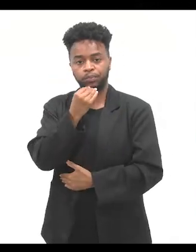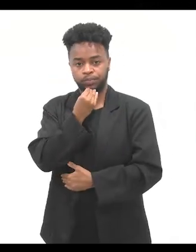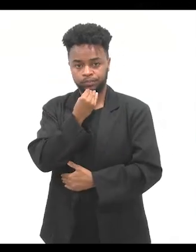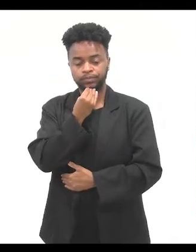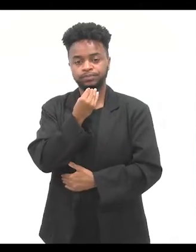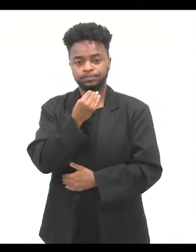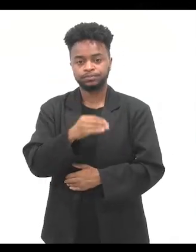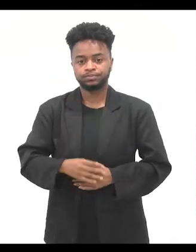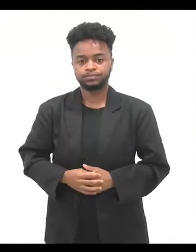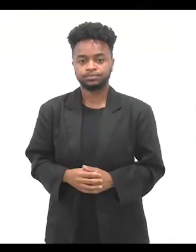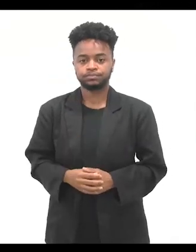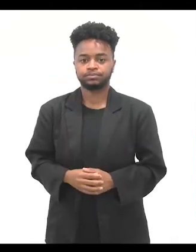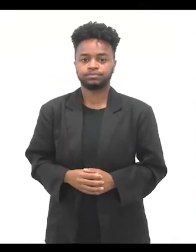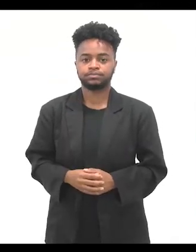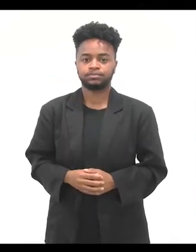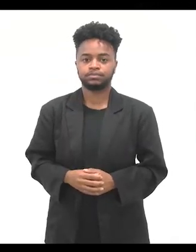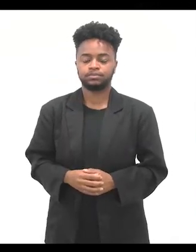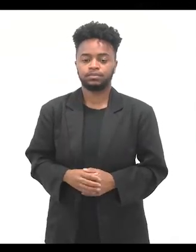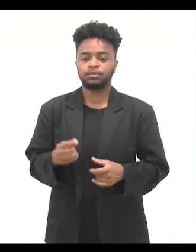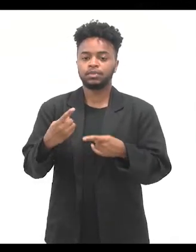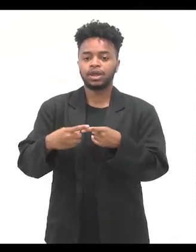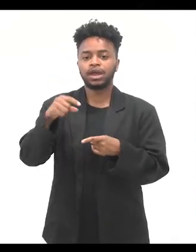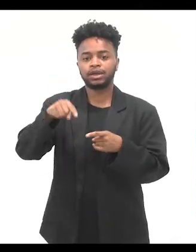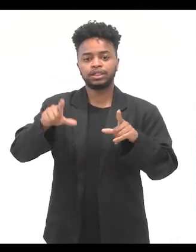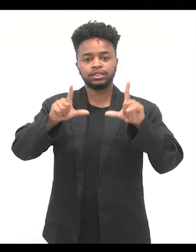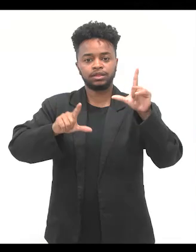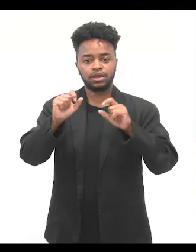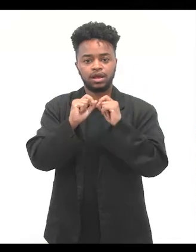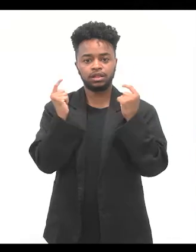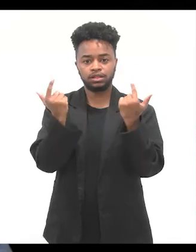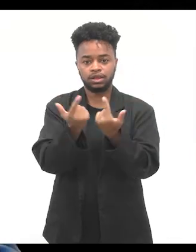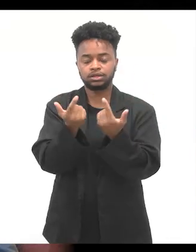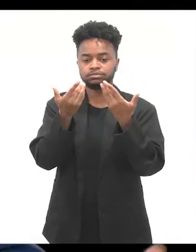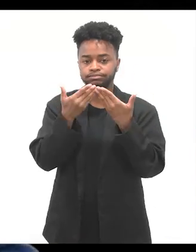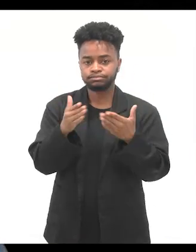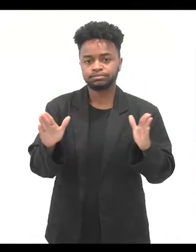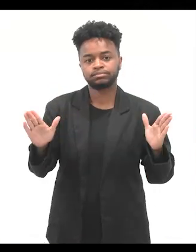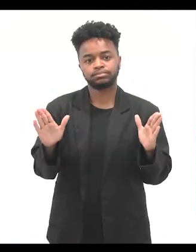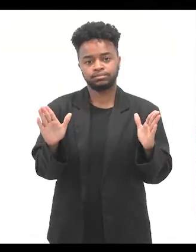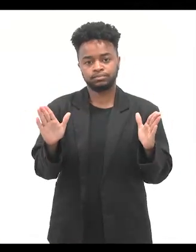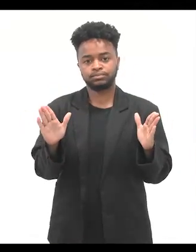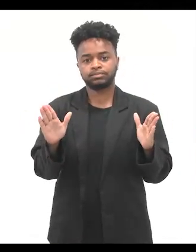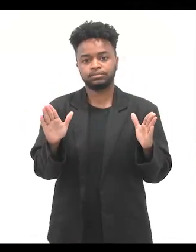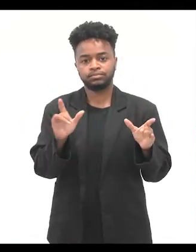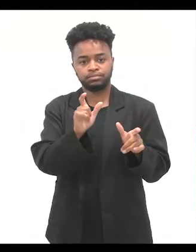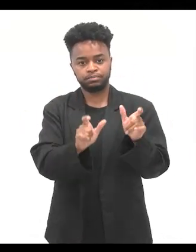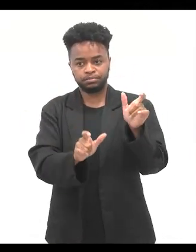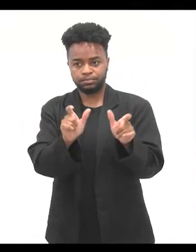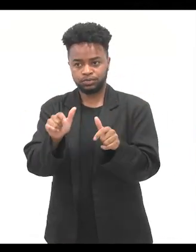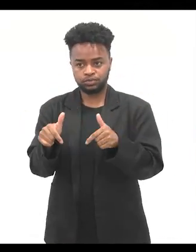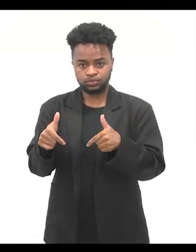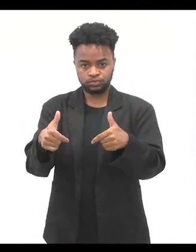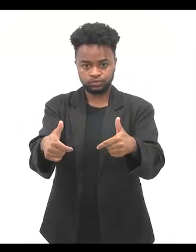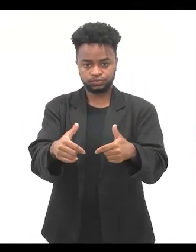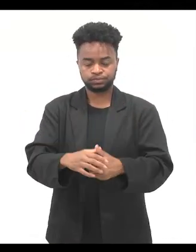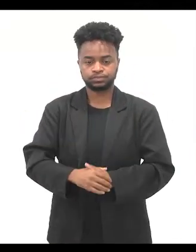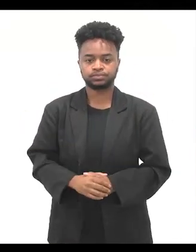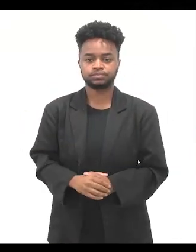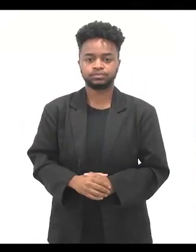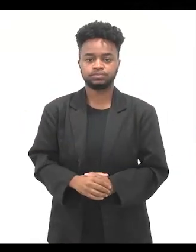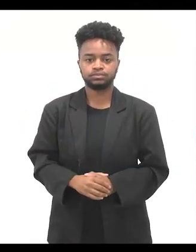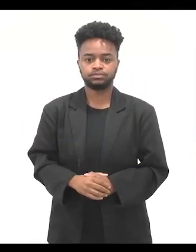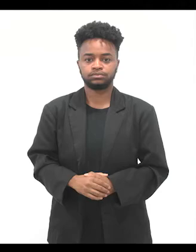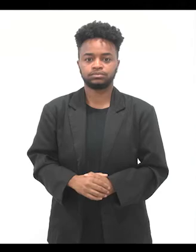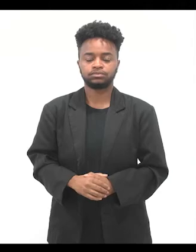que a TV Alerj abre para esses atores, né? A questão